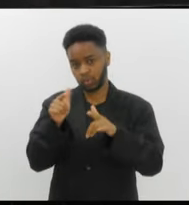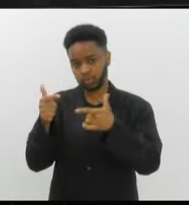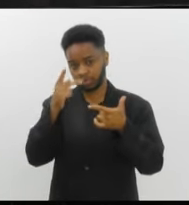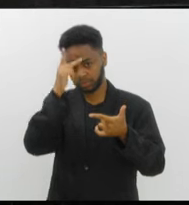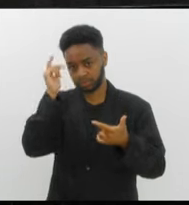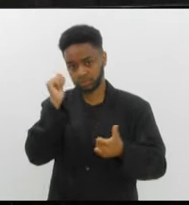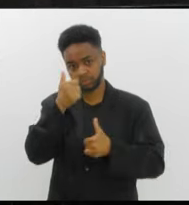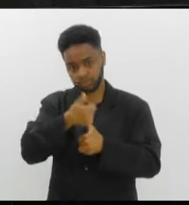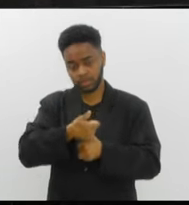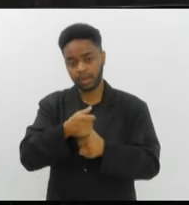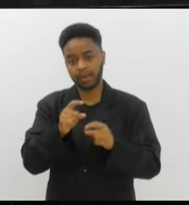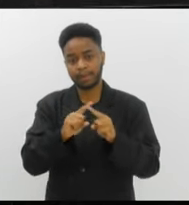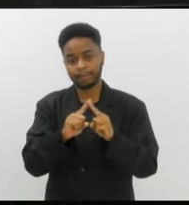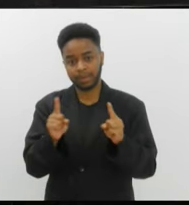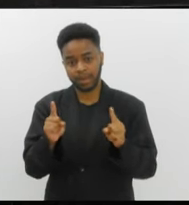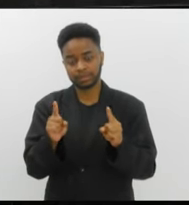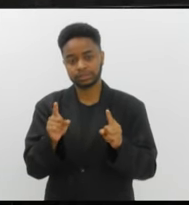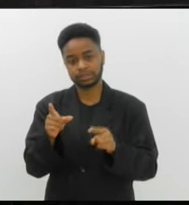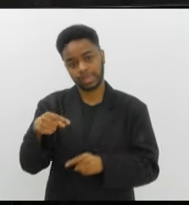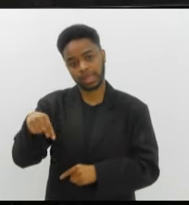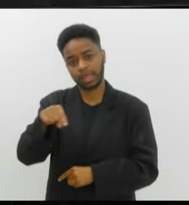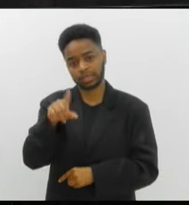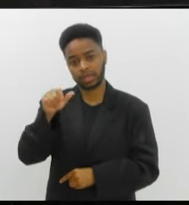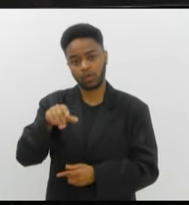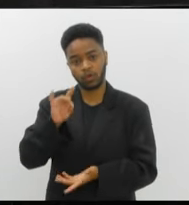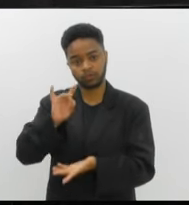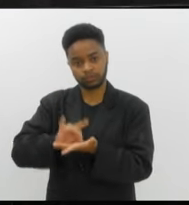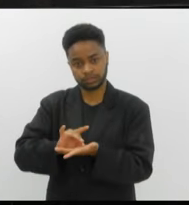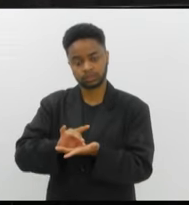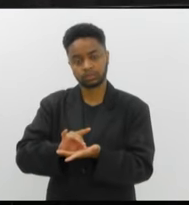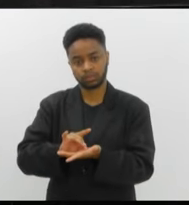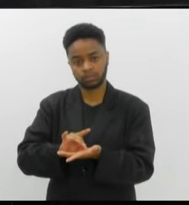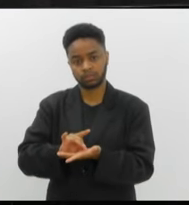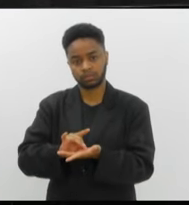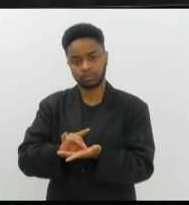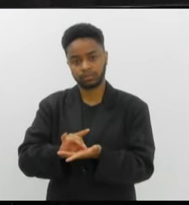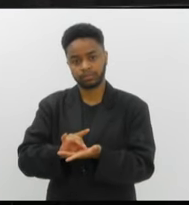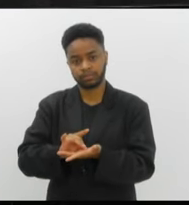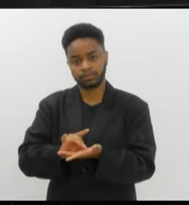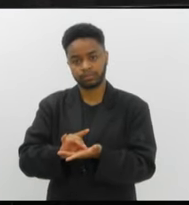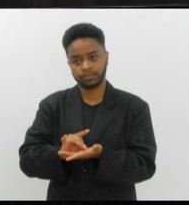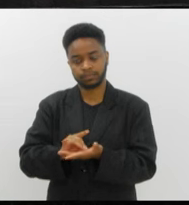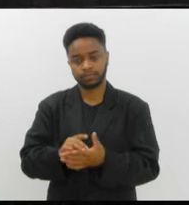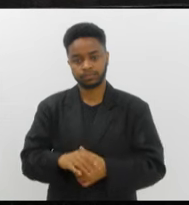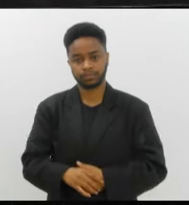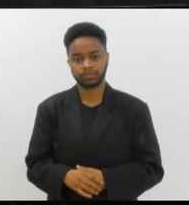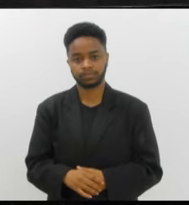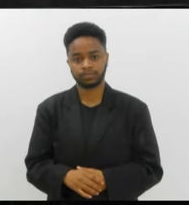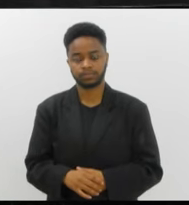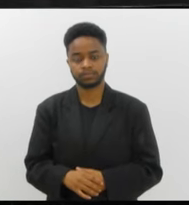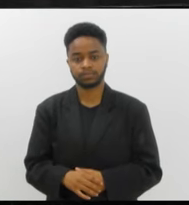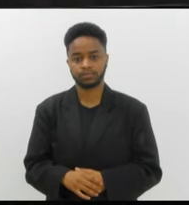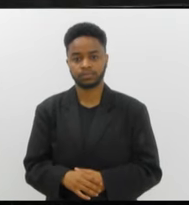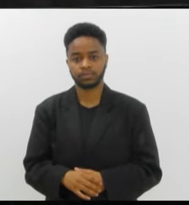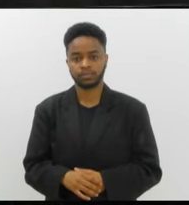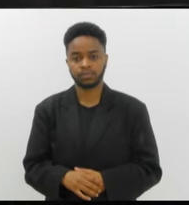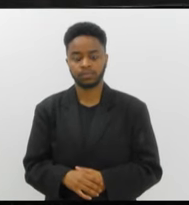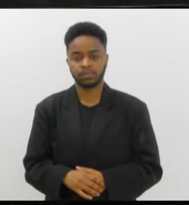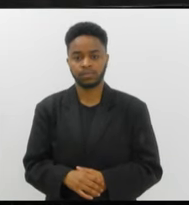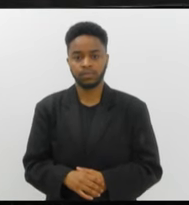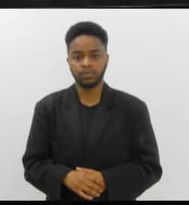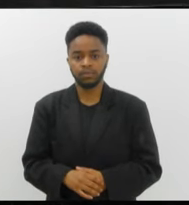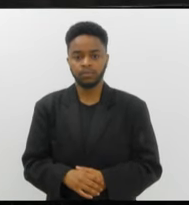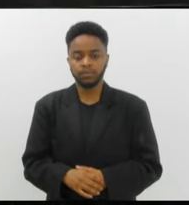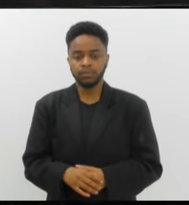mas são eles os titulares dos respectivos mandatos. E